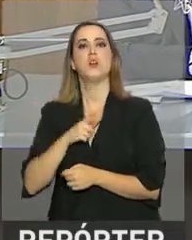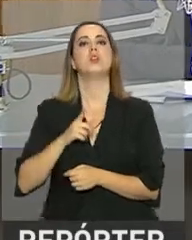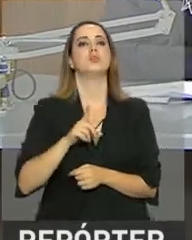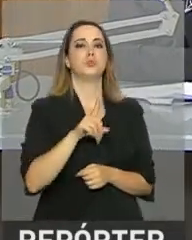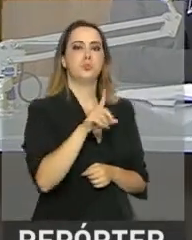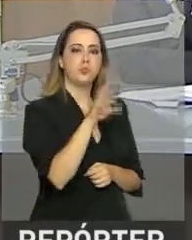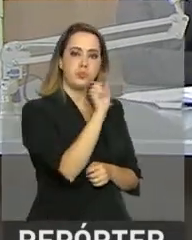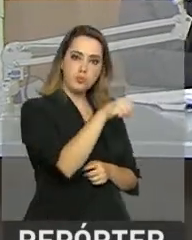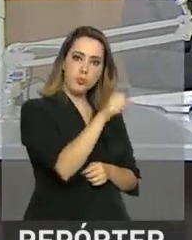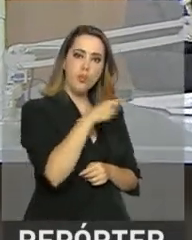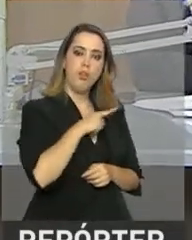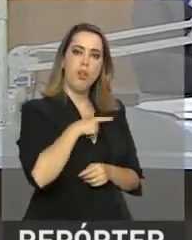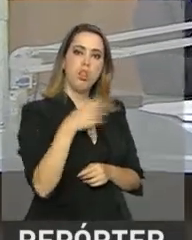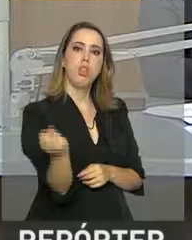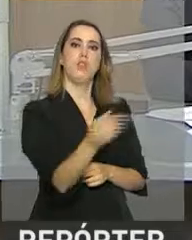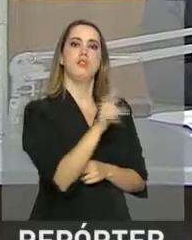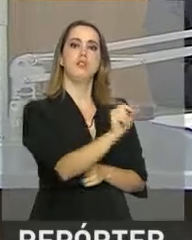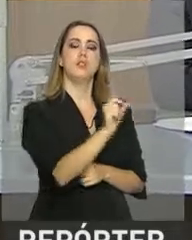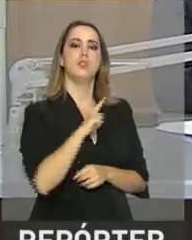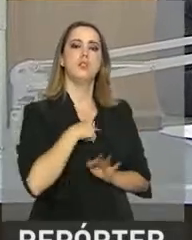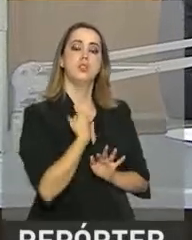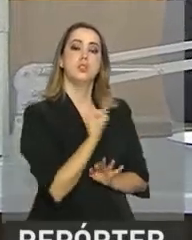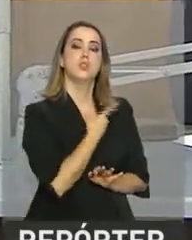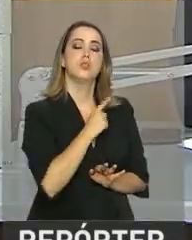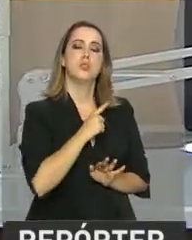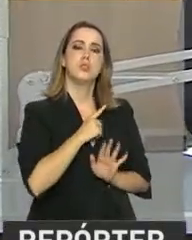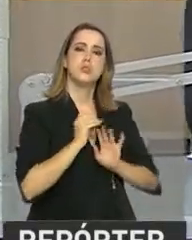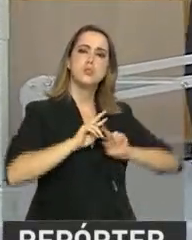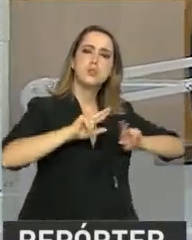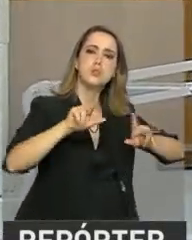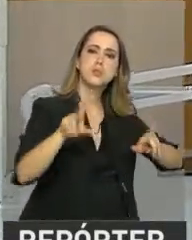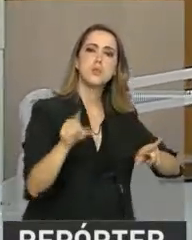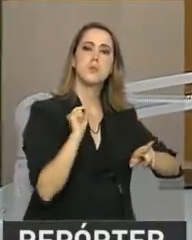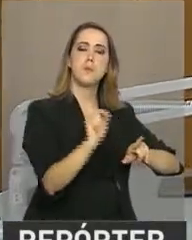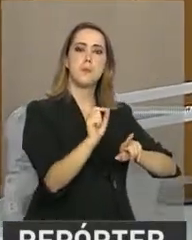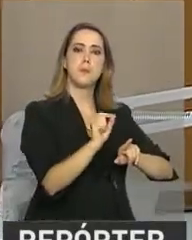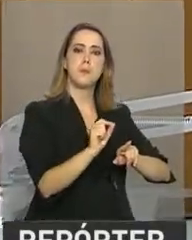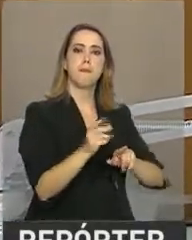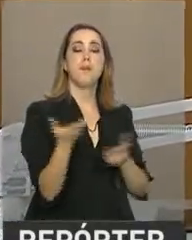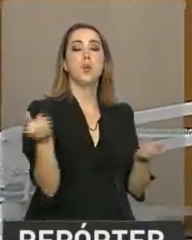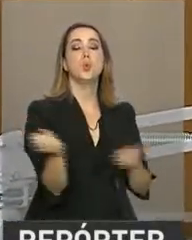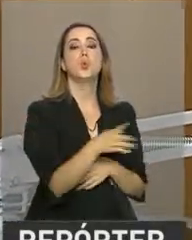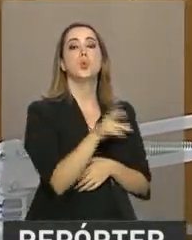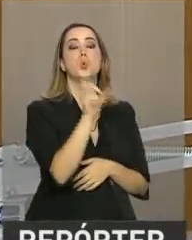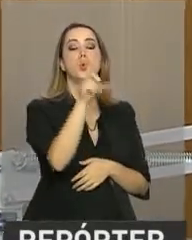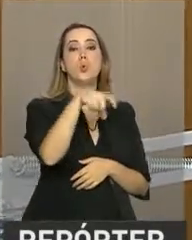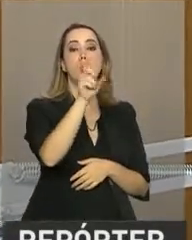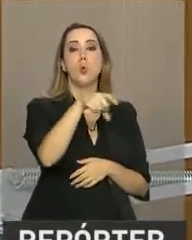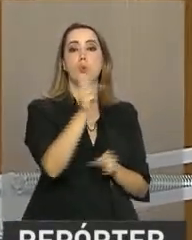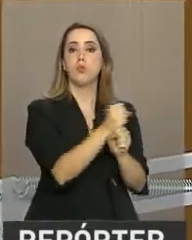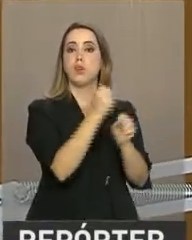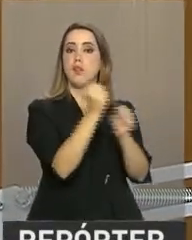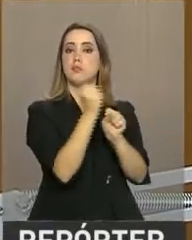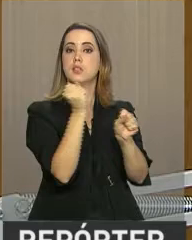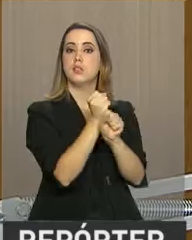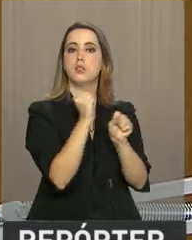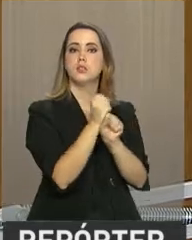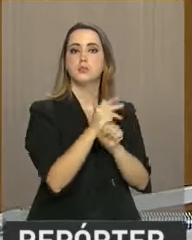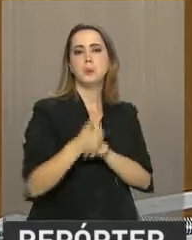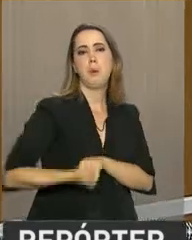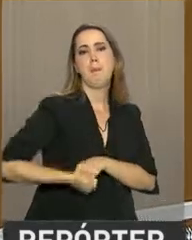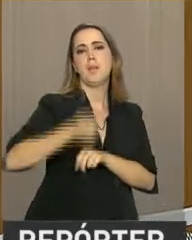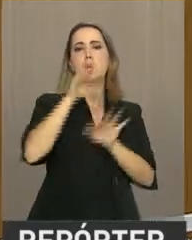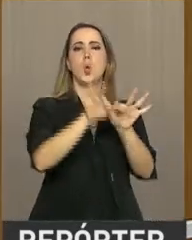melhores condições de mercado nós temos aí muito mais no novo consultar muito mais comodidade